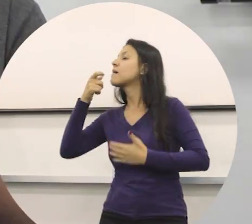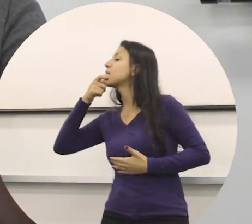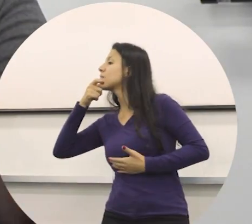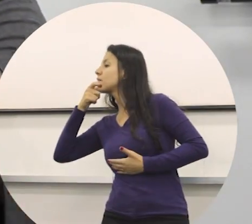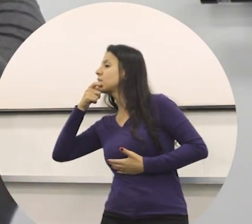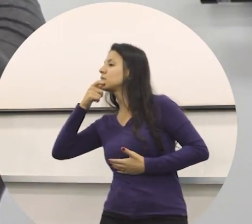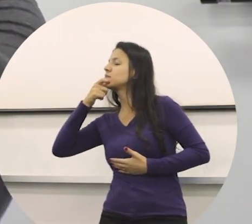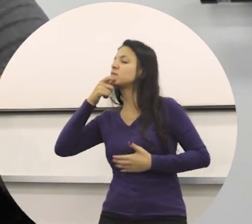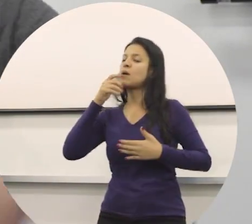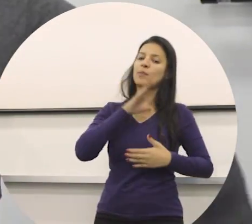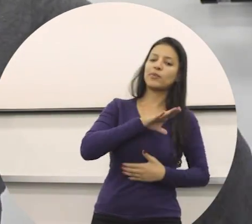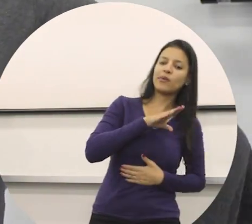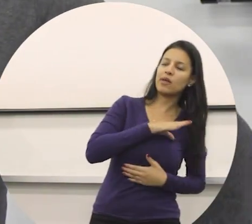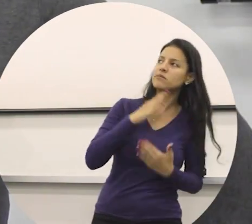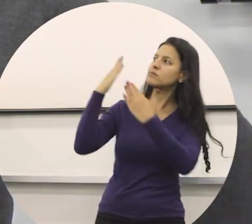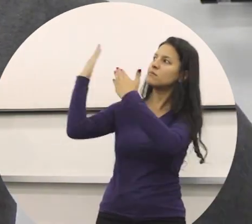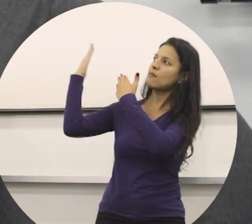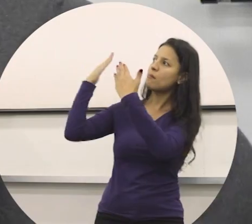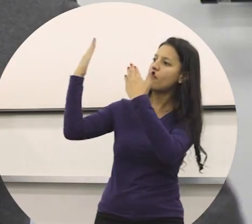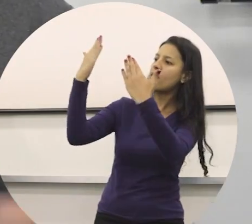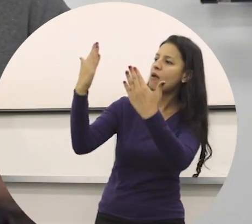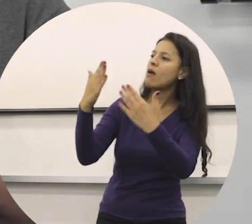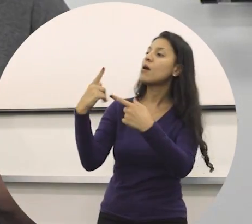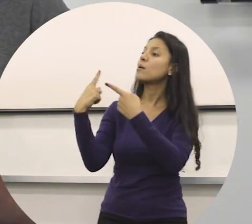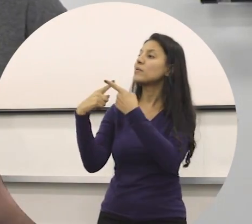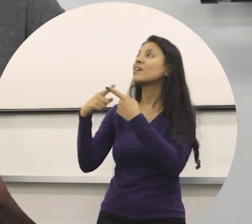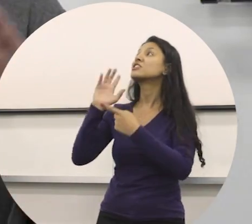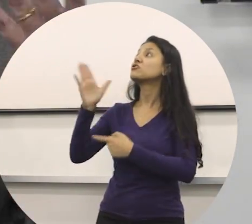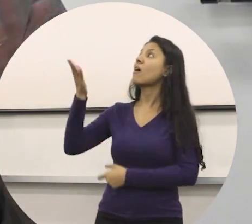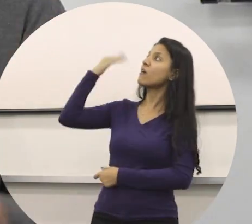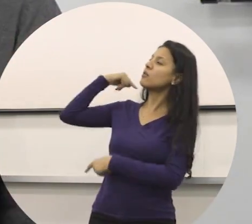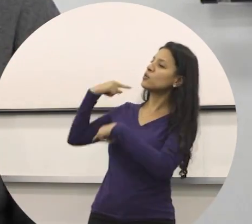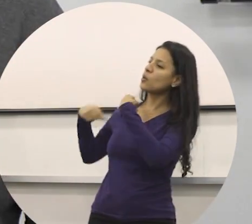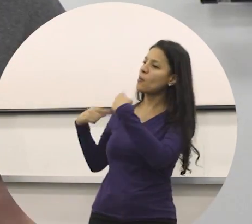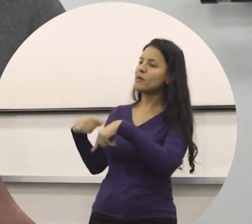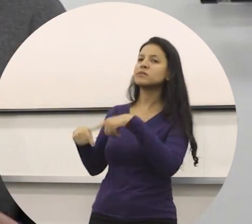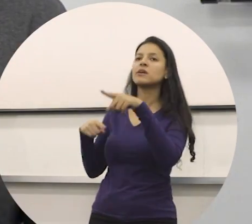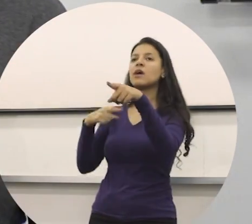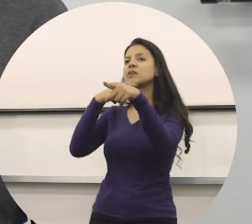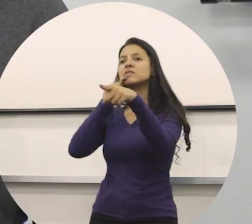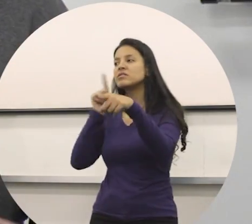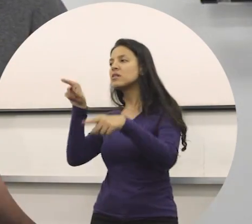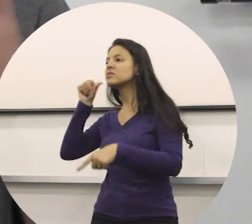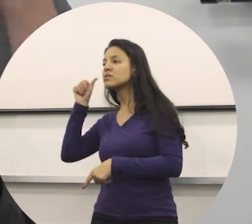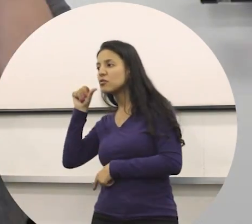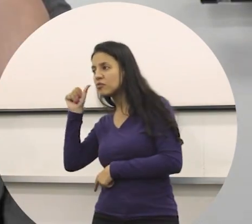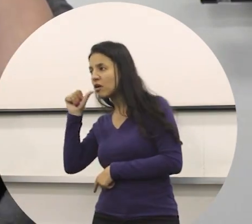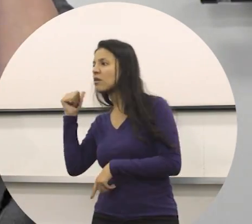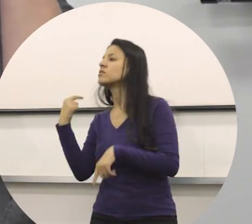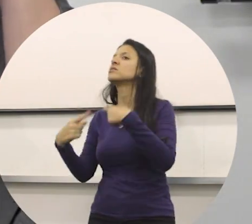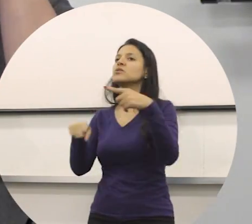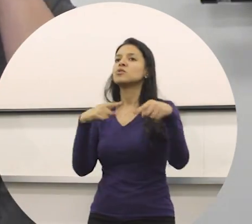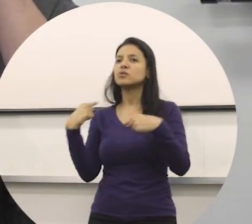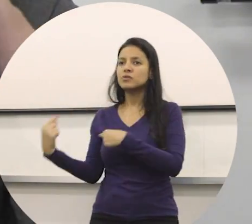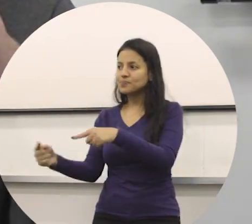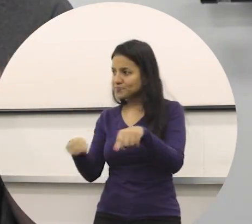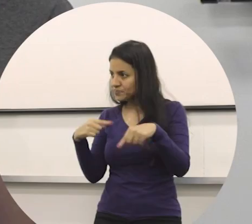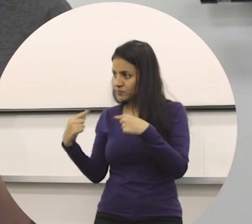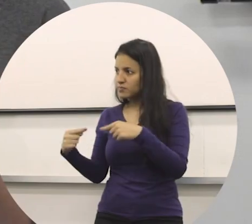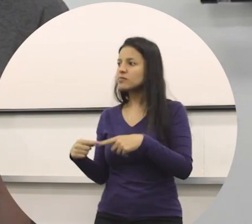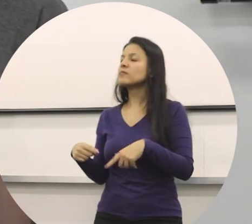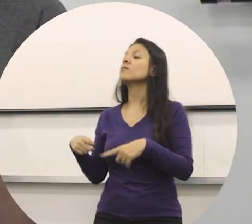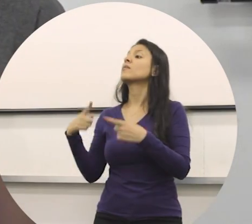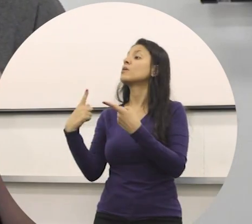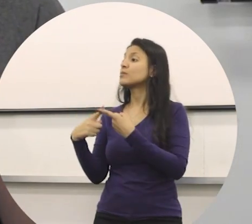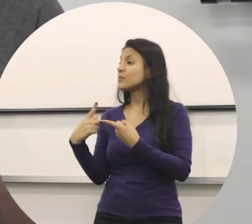o português, porque desde o começo a gente estava nessa discussão, o Felipe, a Silvia Lia, a gente estava nessa discussão. Porque